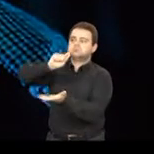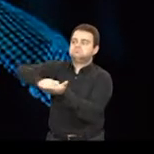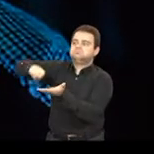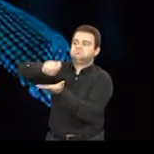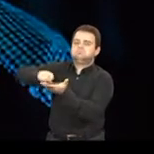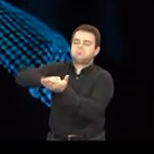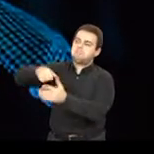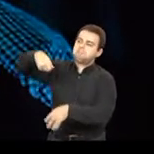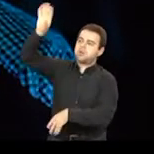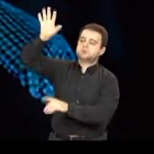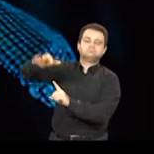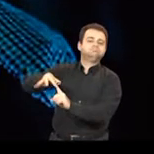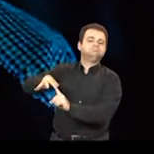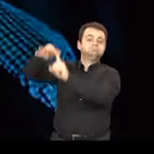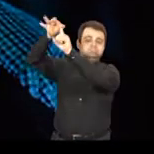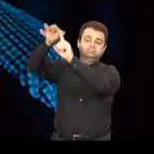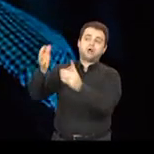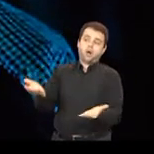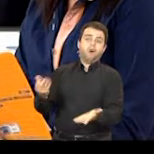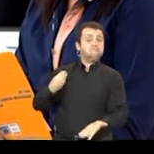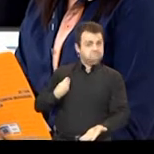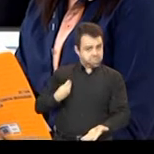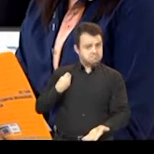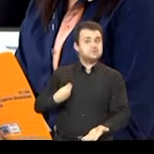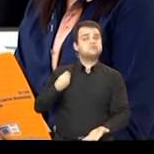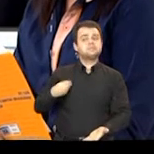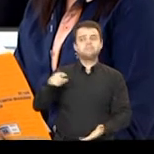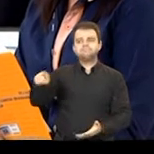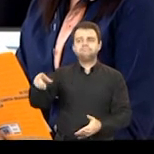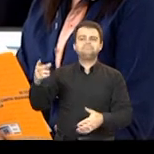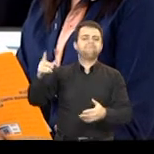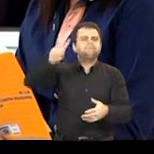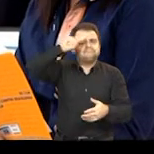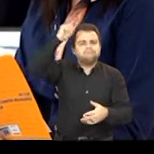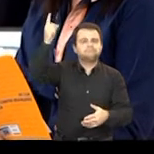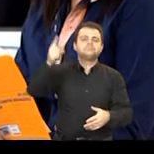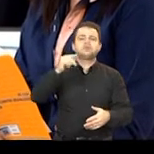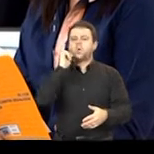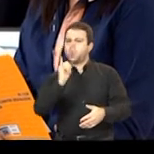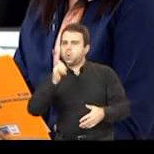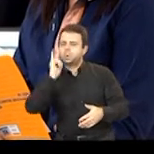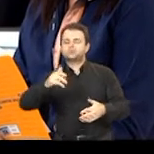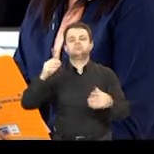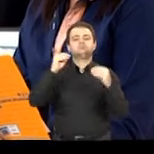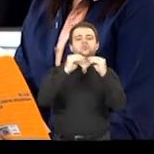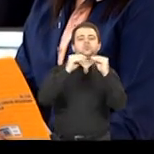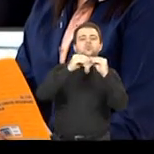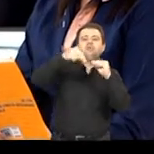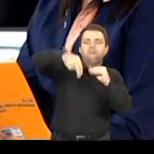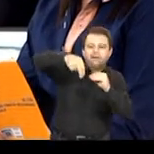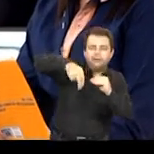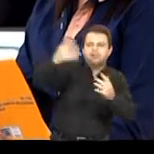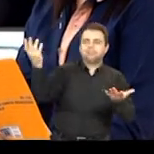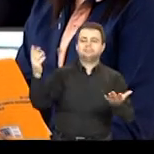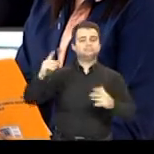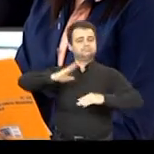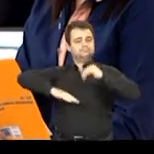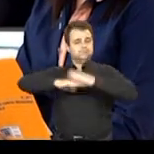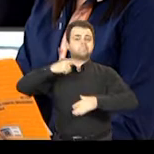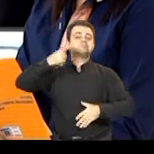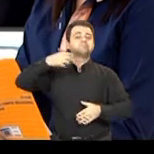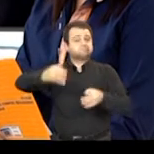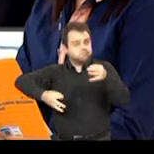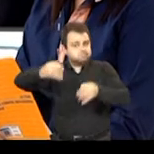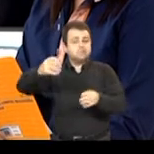escritora brasileira viva. É autora de contos e novelas, além de ser advogada